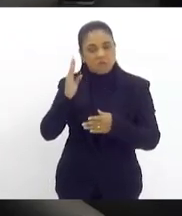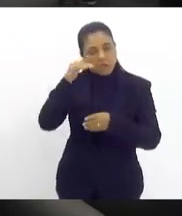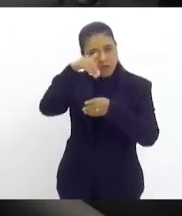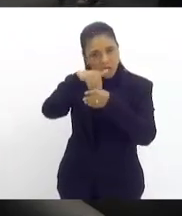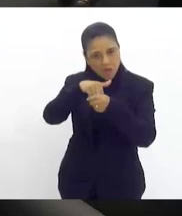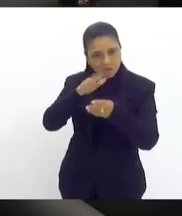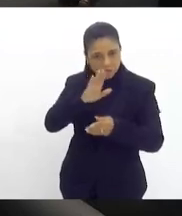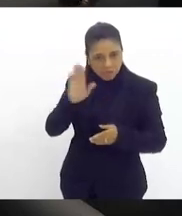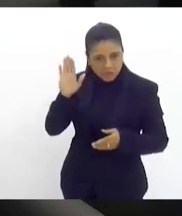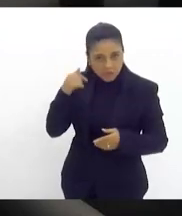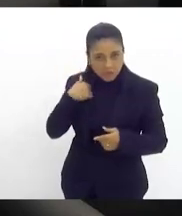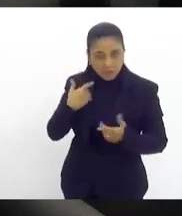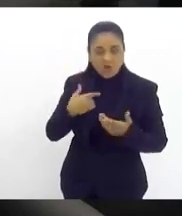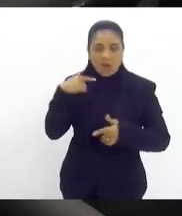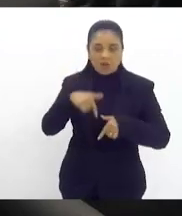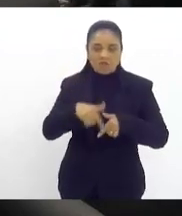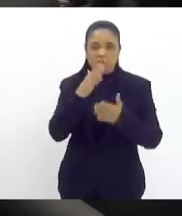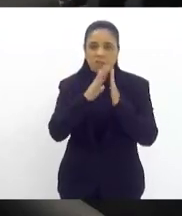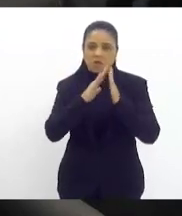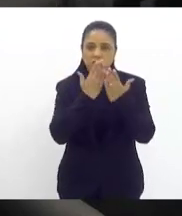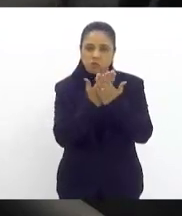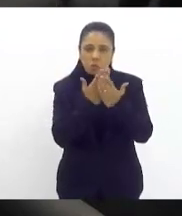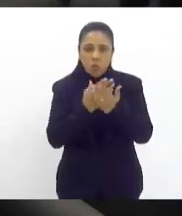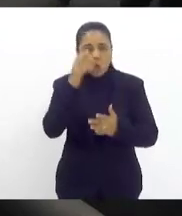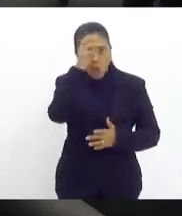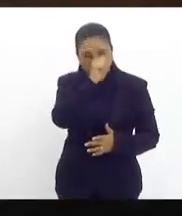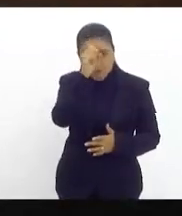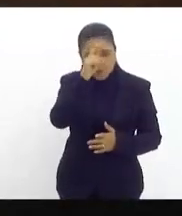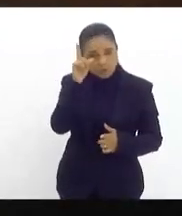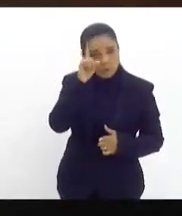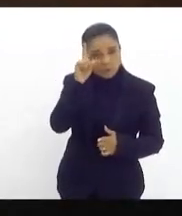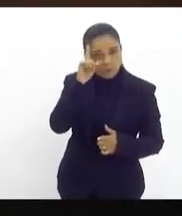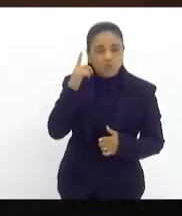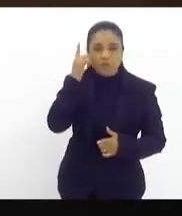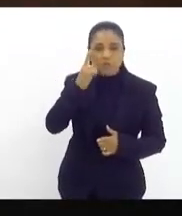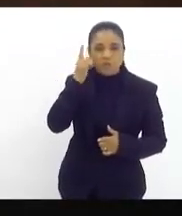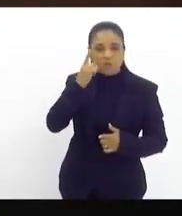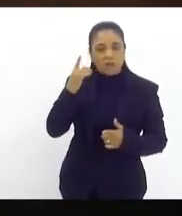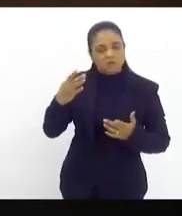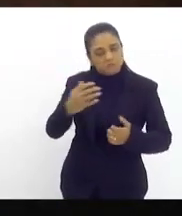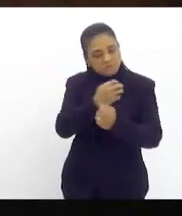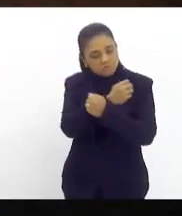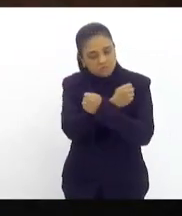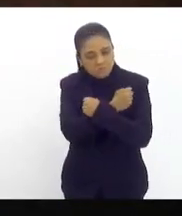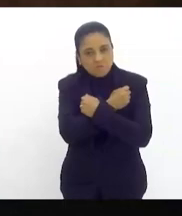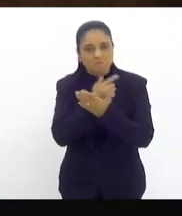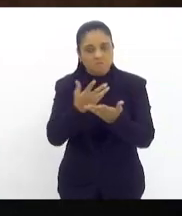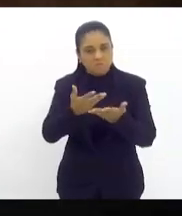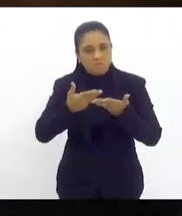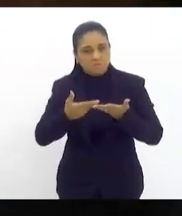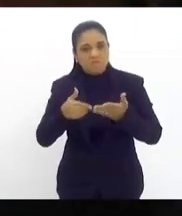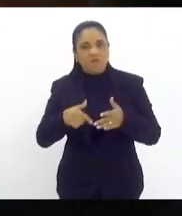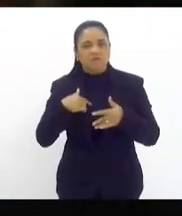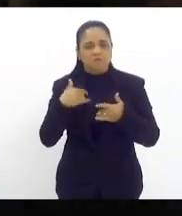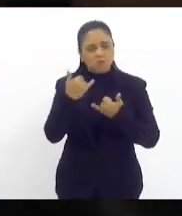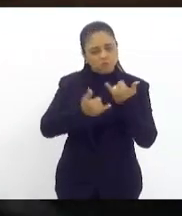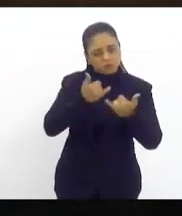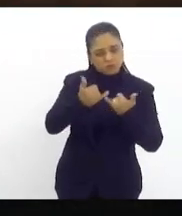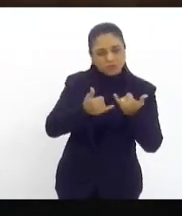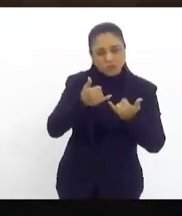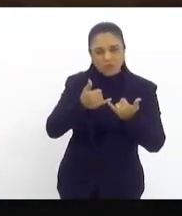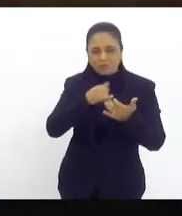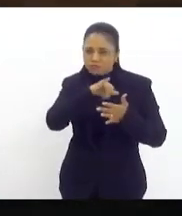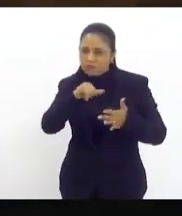mim, um grande aprendizado e são deputados como vocês que me recebem de braços abertos aqui, que sabem que apesar desse meu jeito brincalhão,